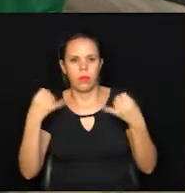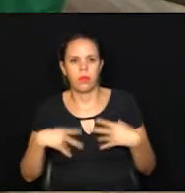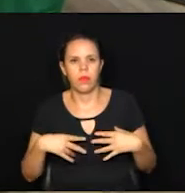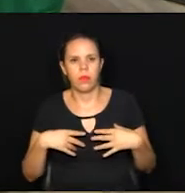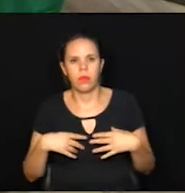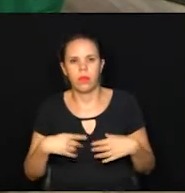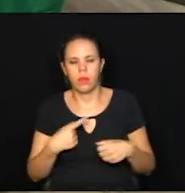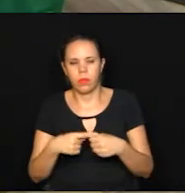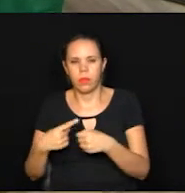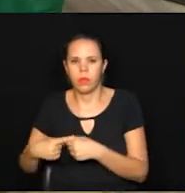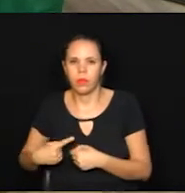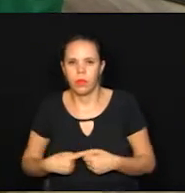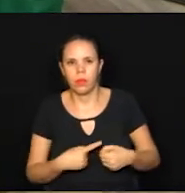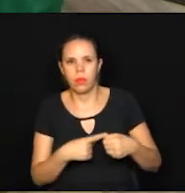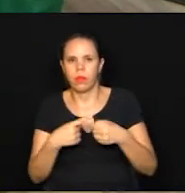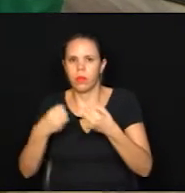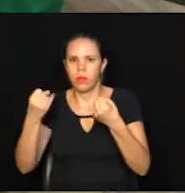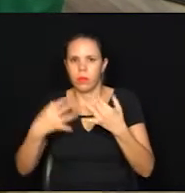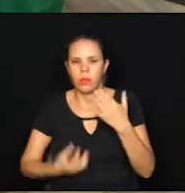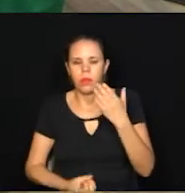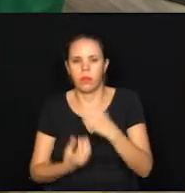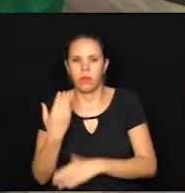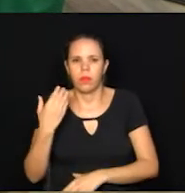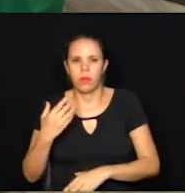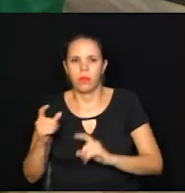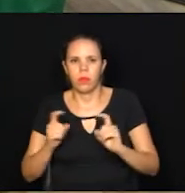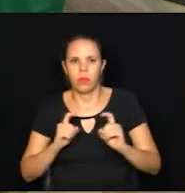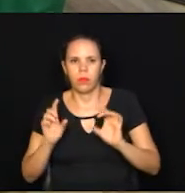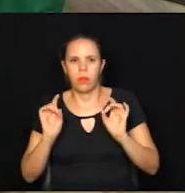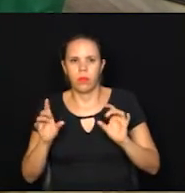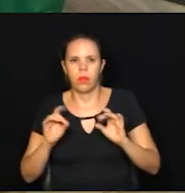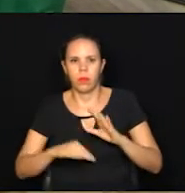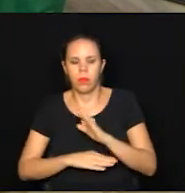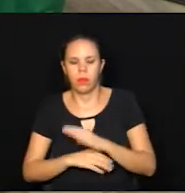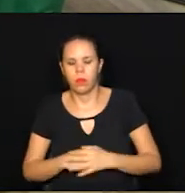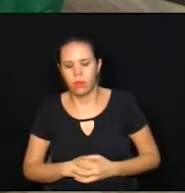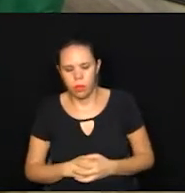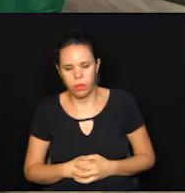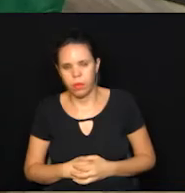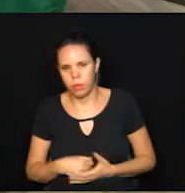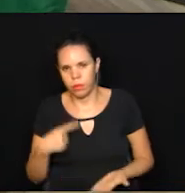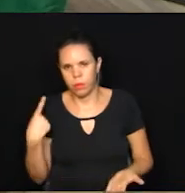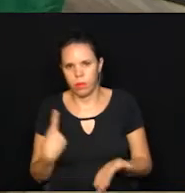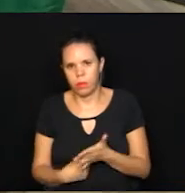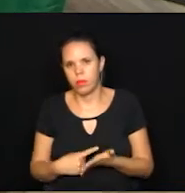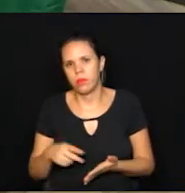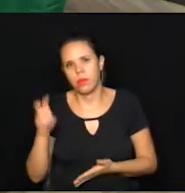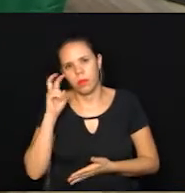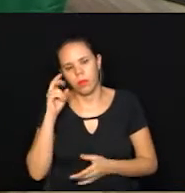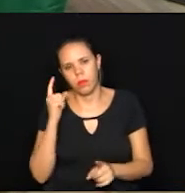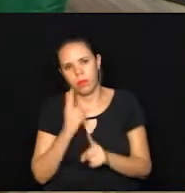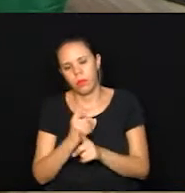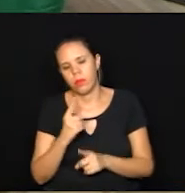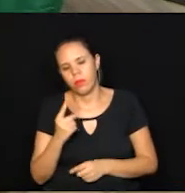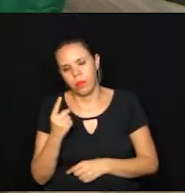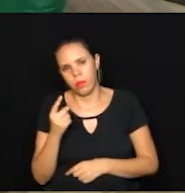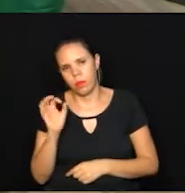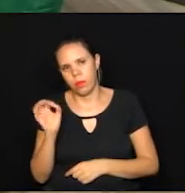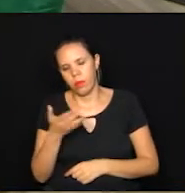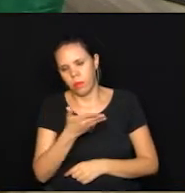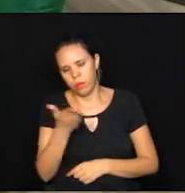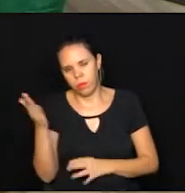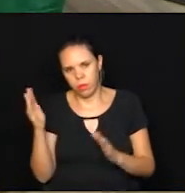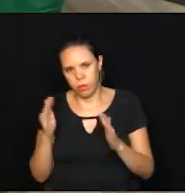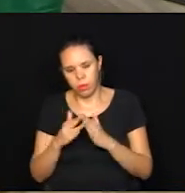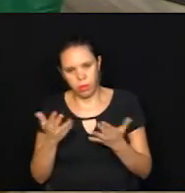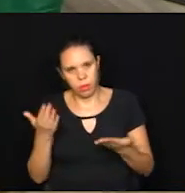da Metrópole e contando tudo o que aconteceu na reunião extraordinária. Combinado até quinta-feira. Tá certo. Então, você aí de